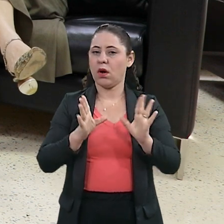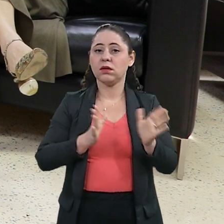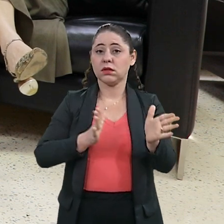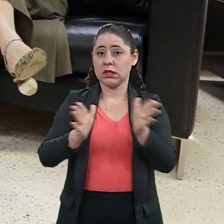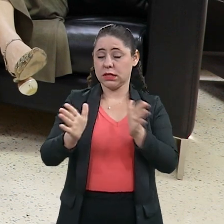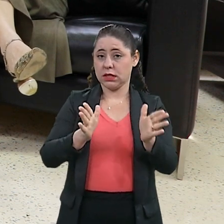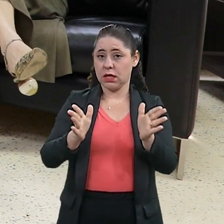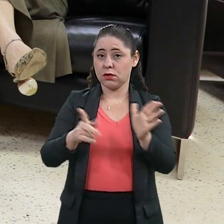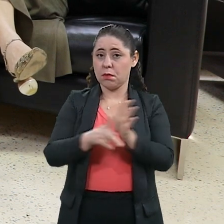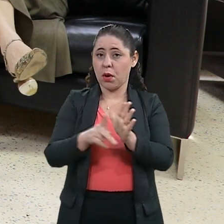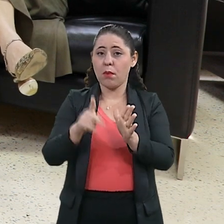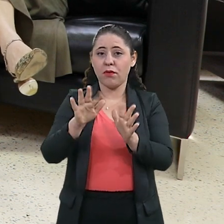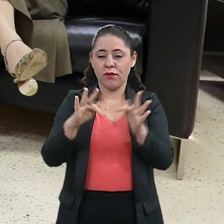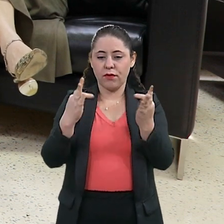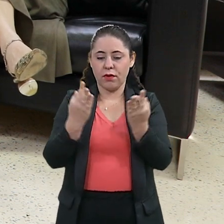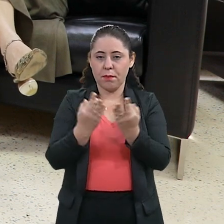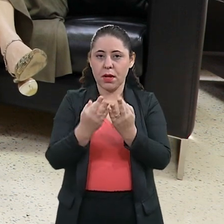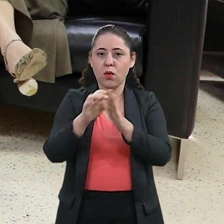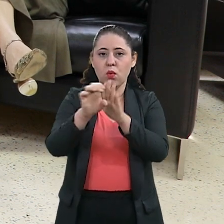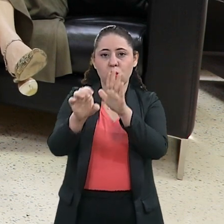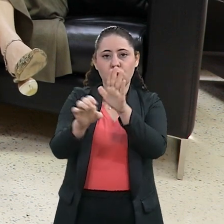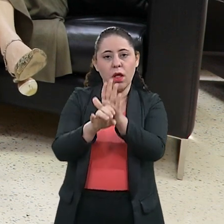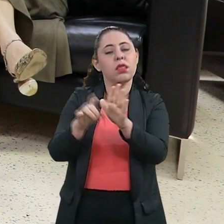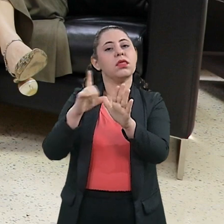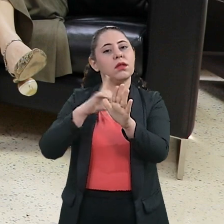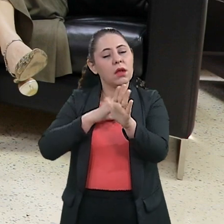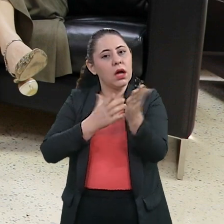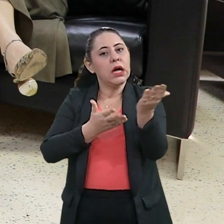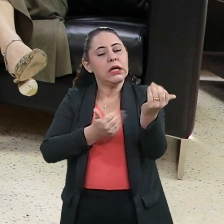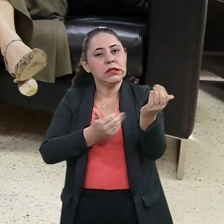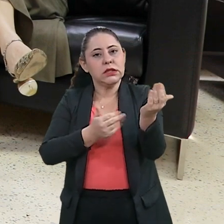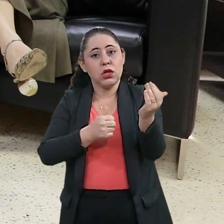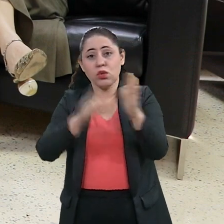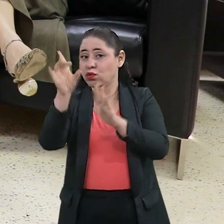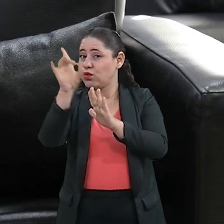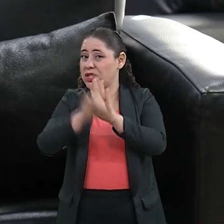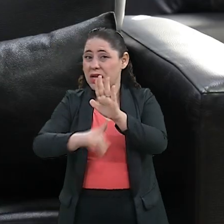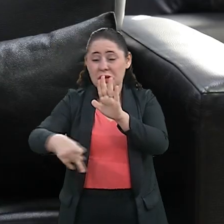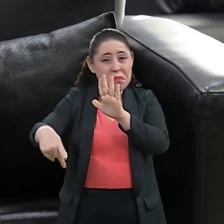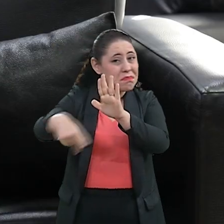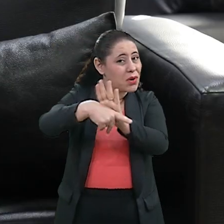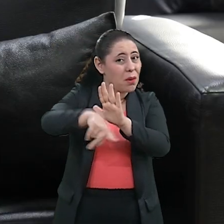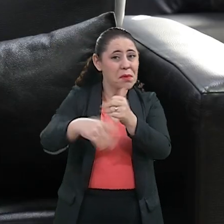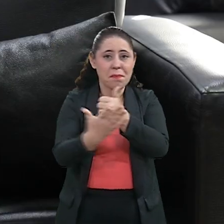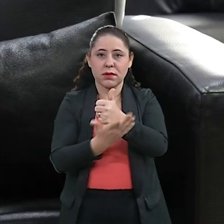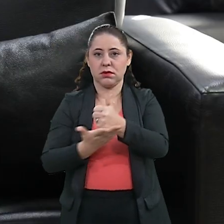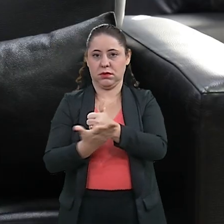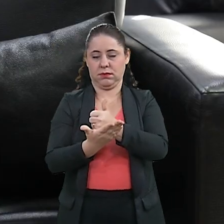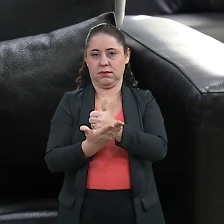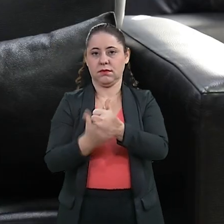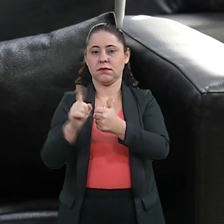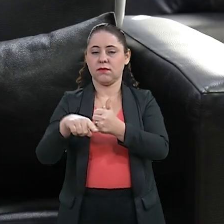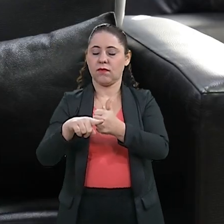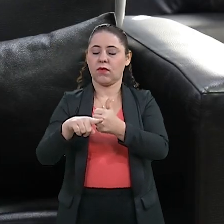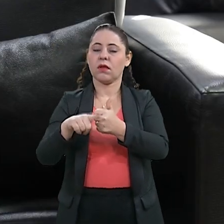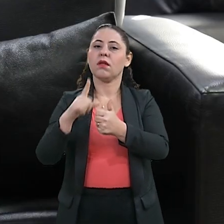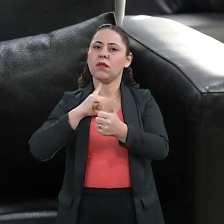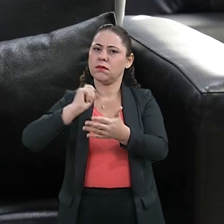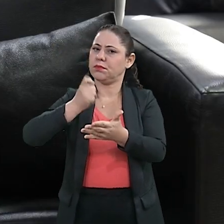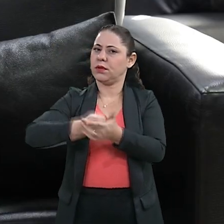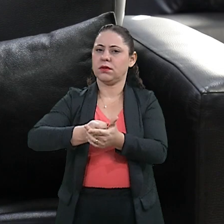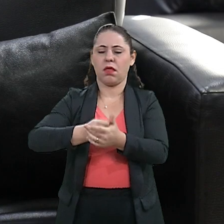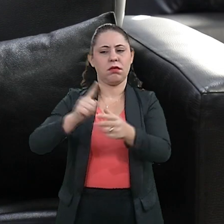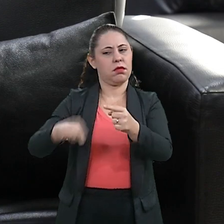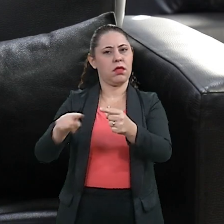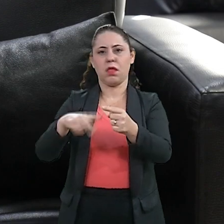de consulta à sua origem prevista no Estatuto da Criança e do Adolescente. É um direito fundamental que é